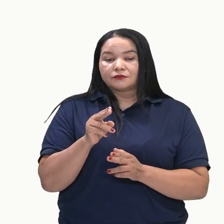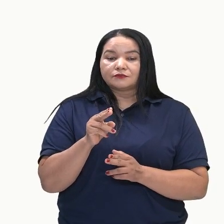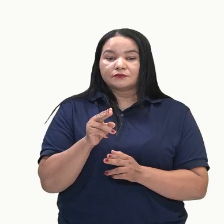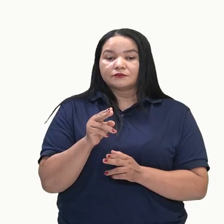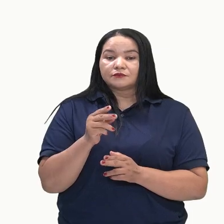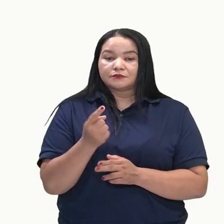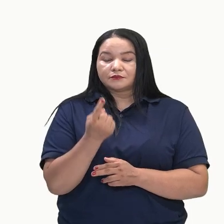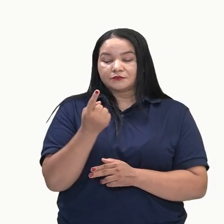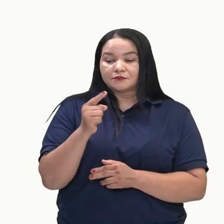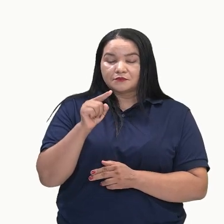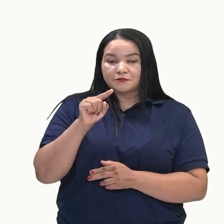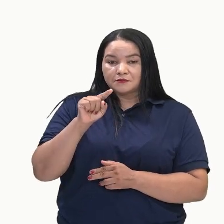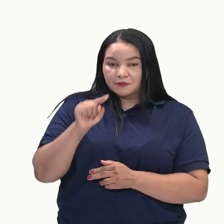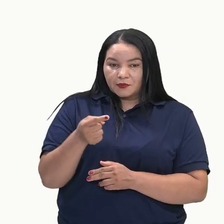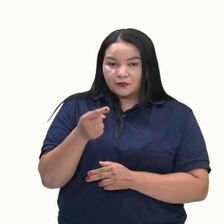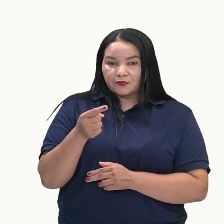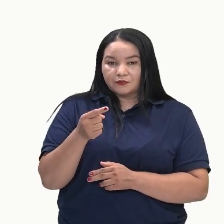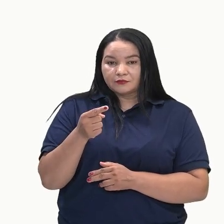a 1000